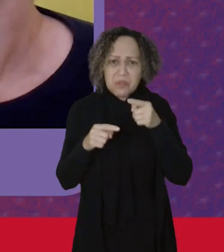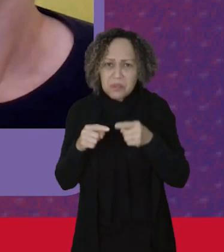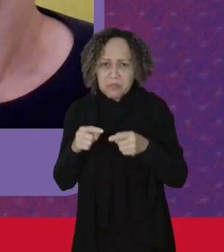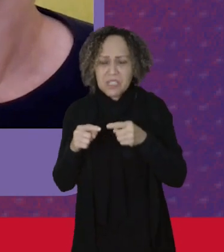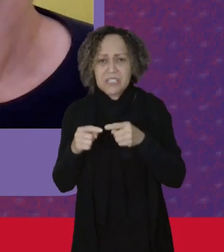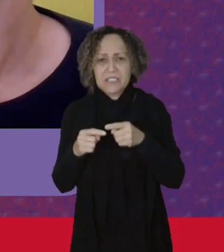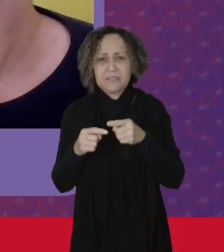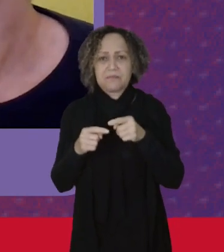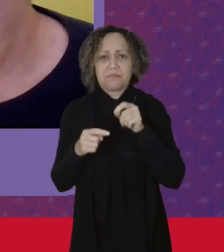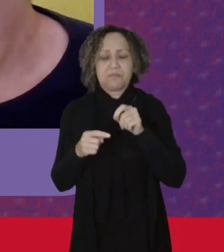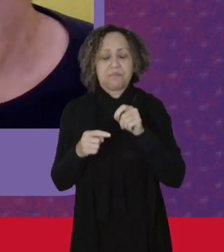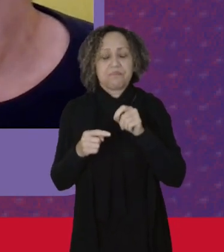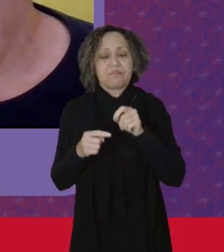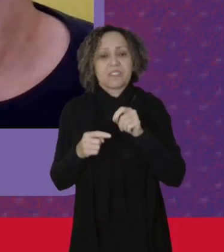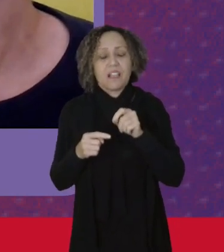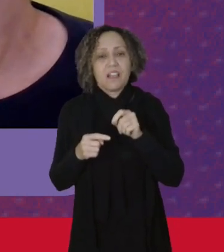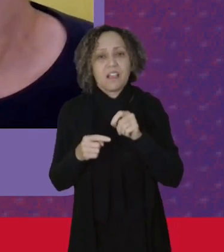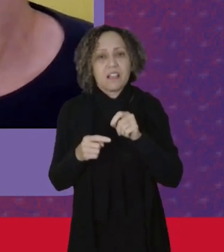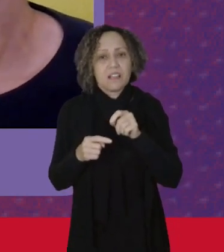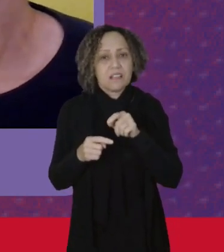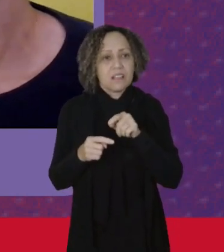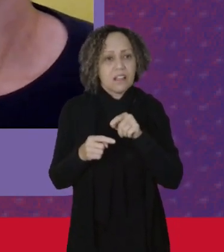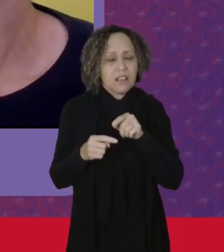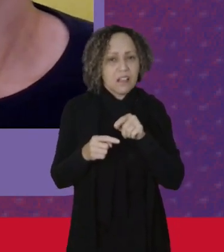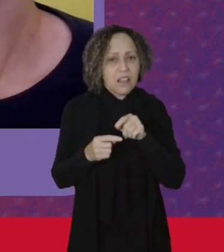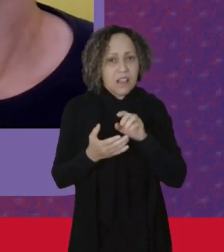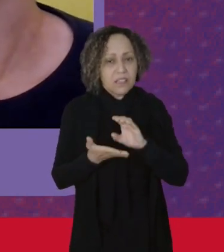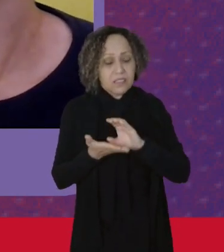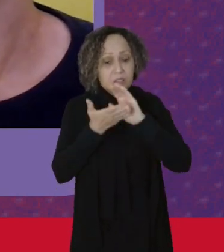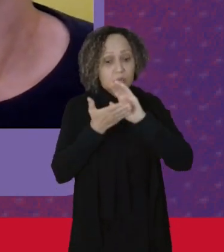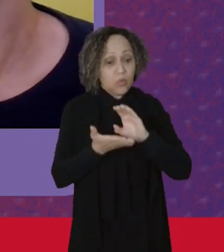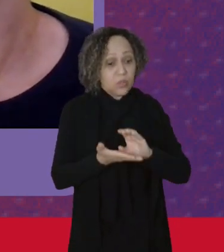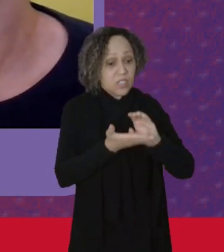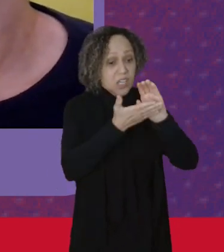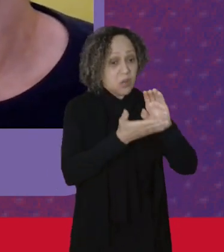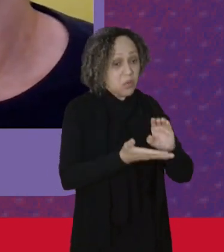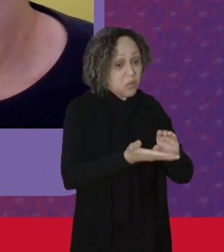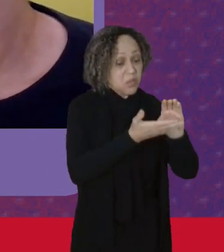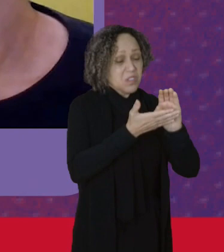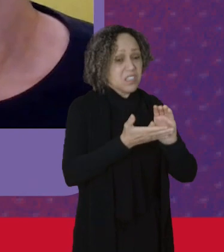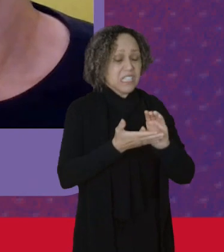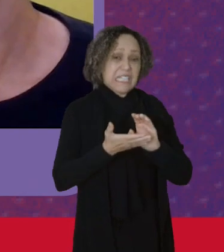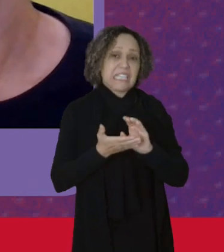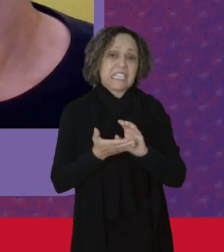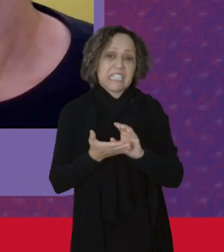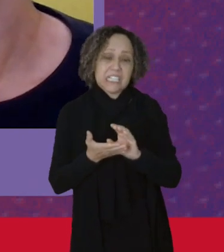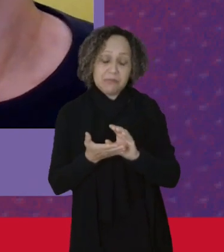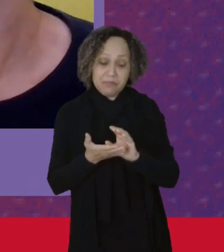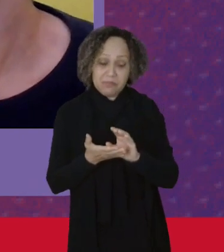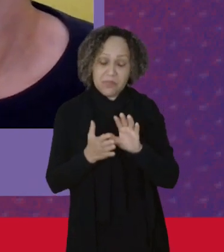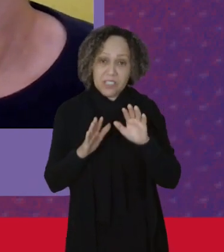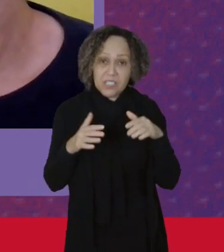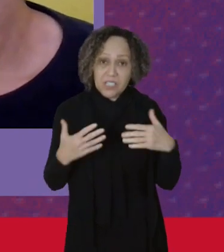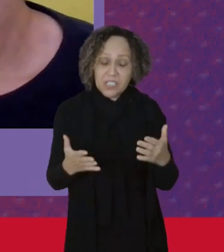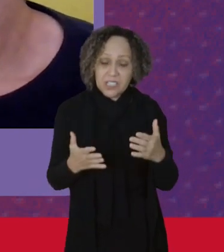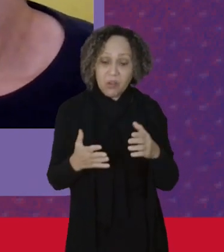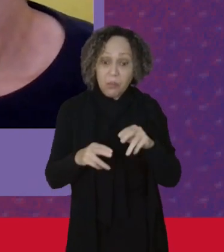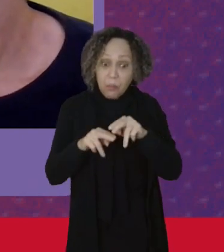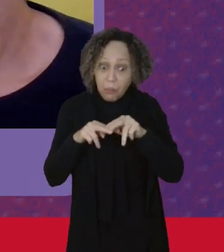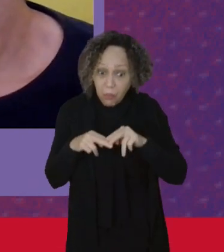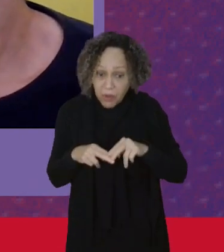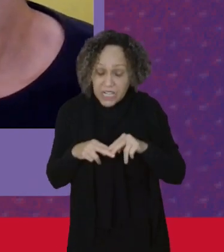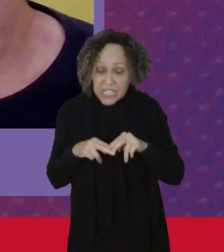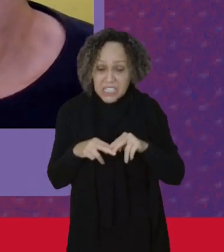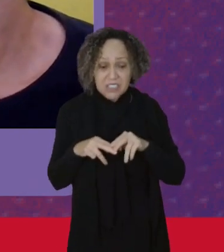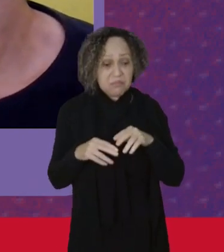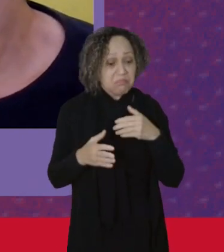ao passo que a participação social ela é uma forma, né, a gente já se colocar como sujeitos, por isso que de cara ela incomoda, independente do que